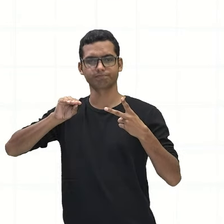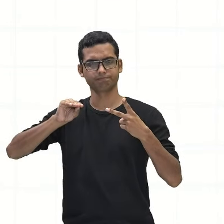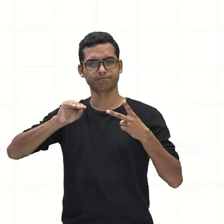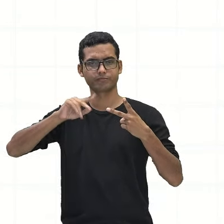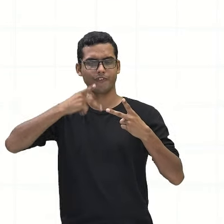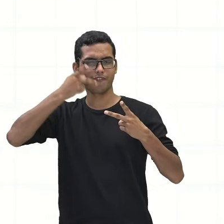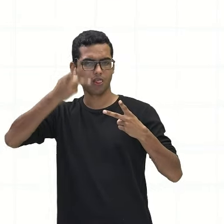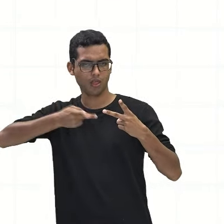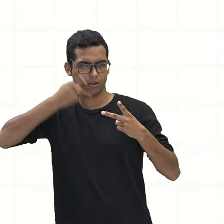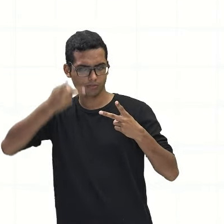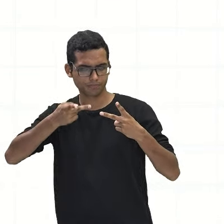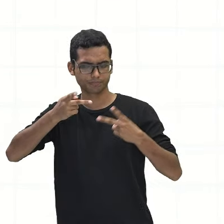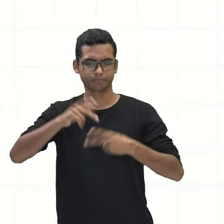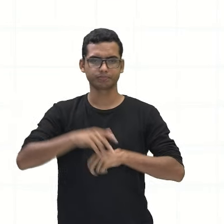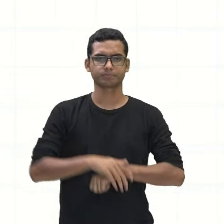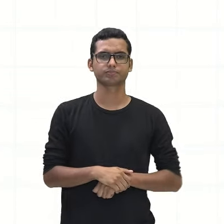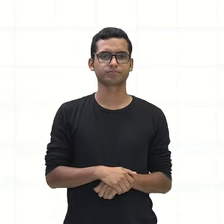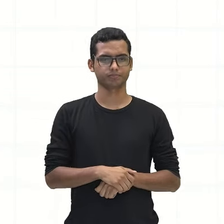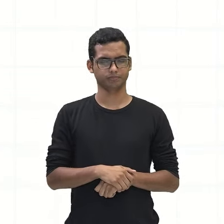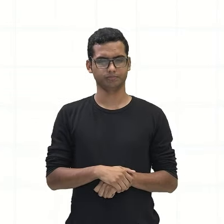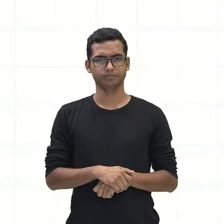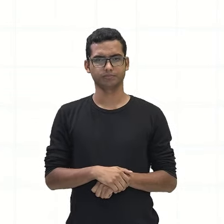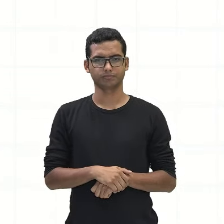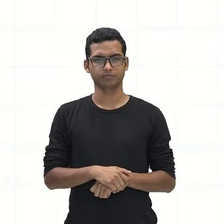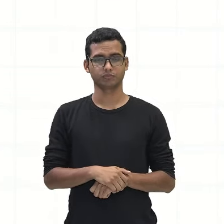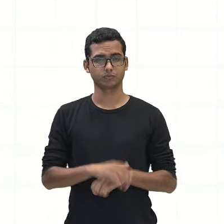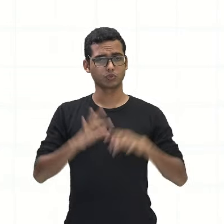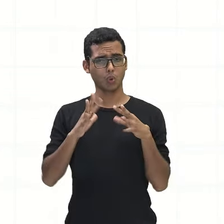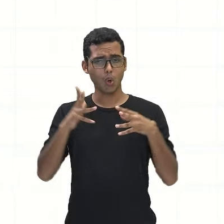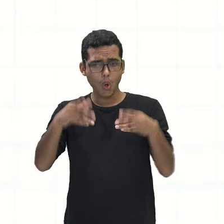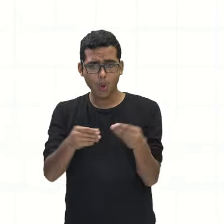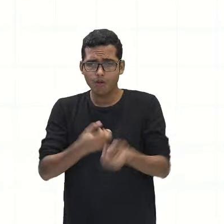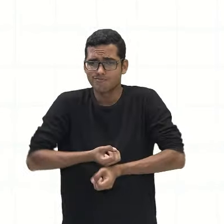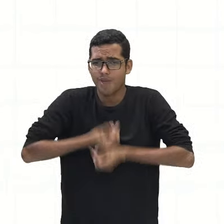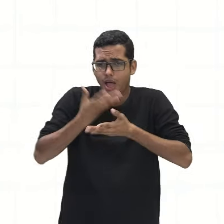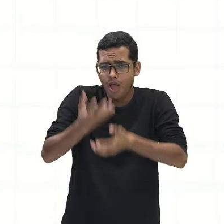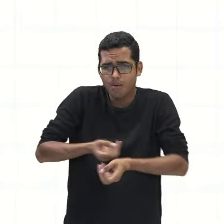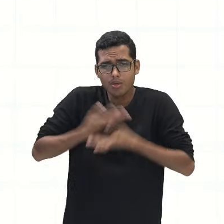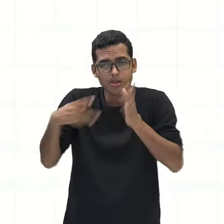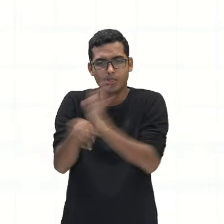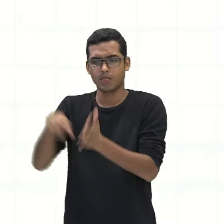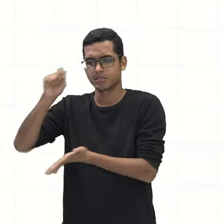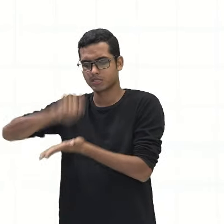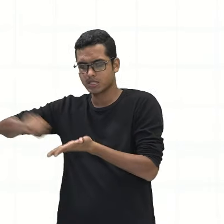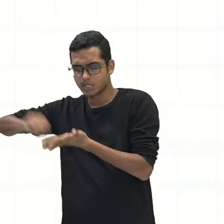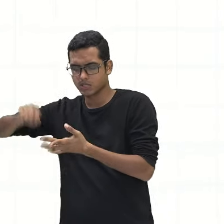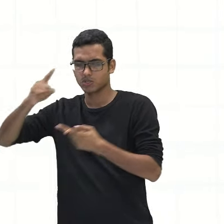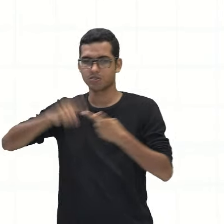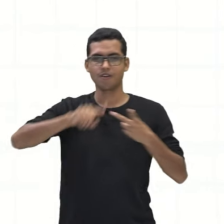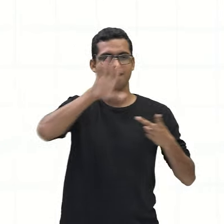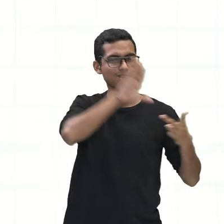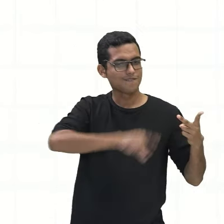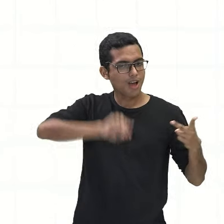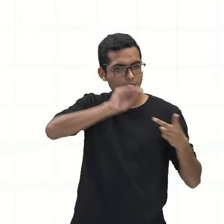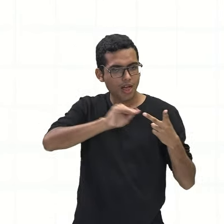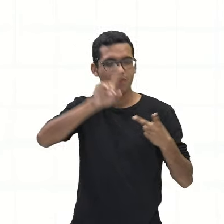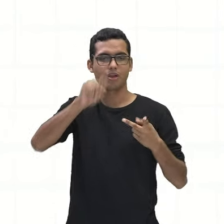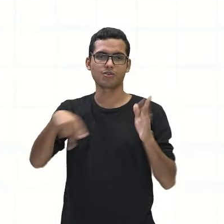escritas ou faladas. Então, tudo que for falado ou escrito é uma linguagem